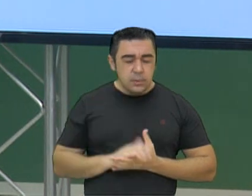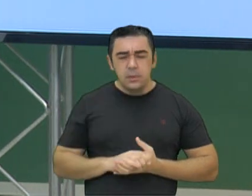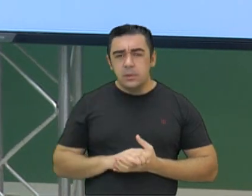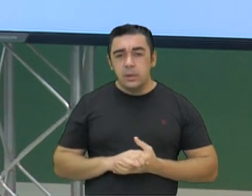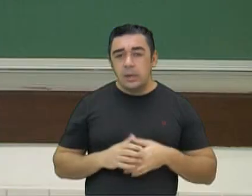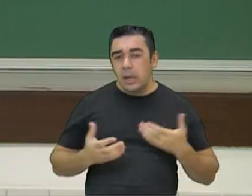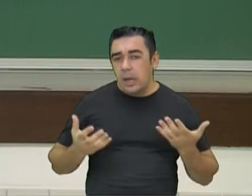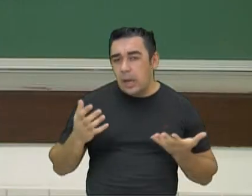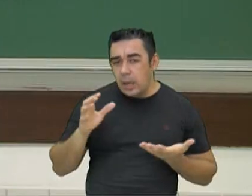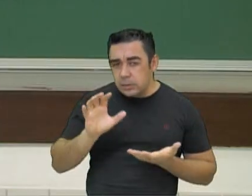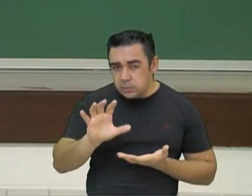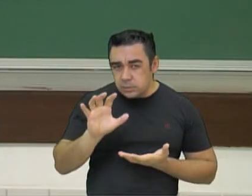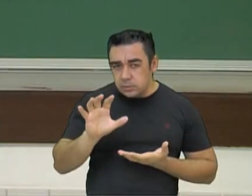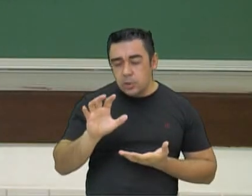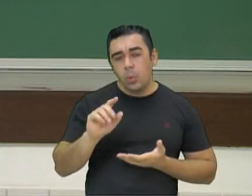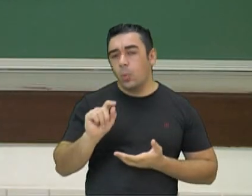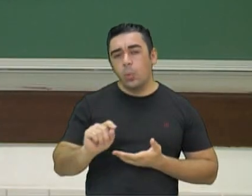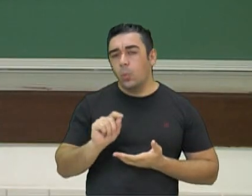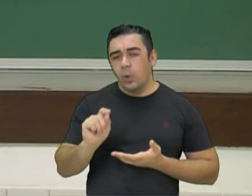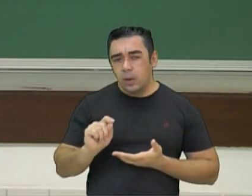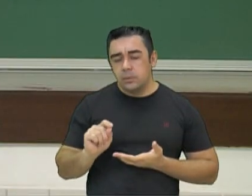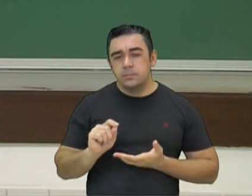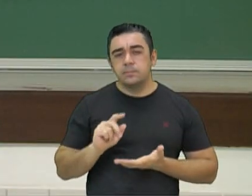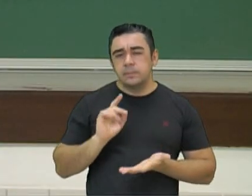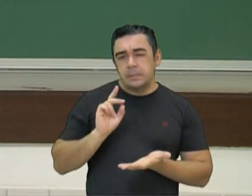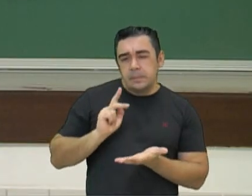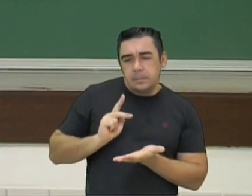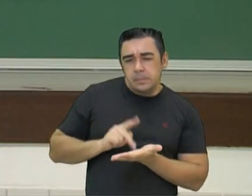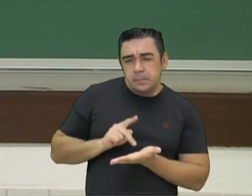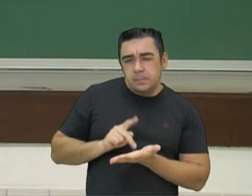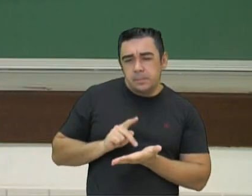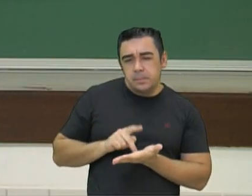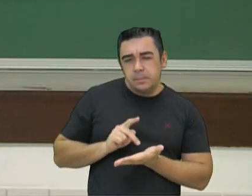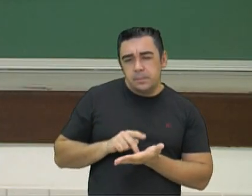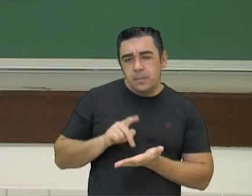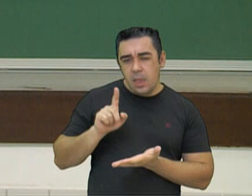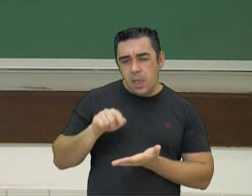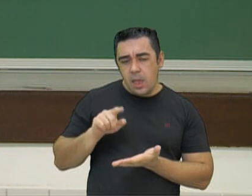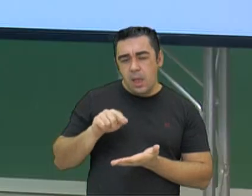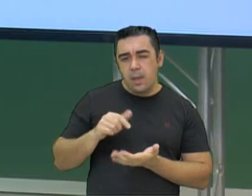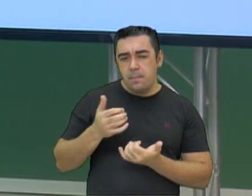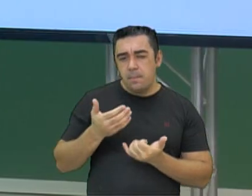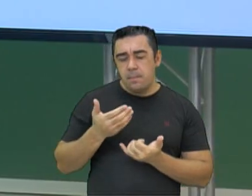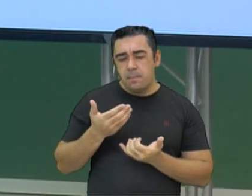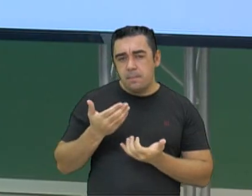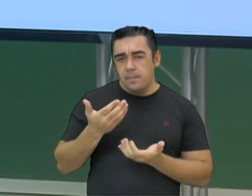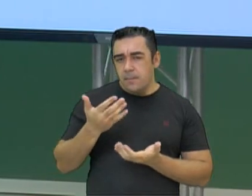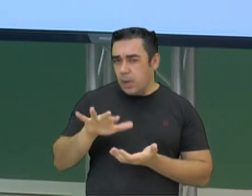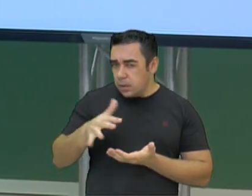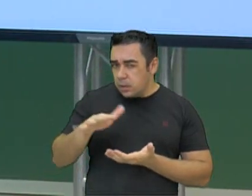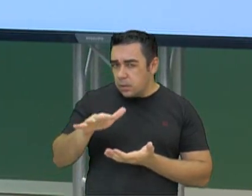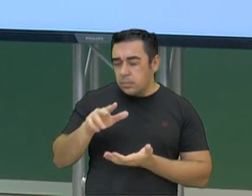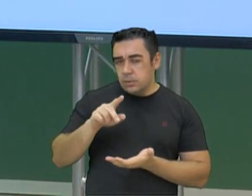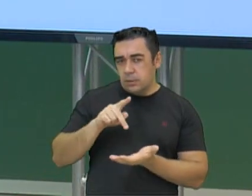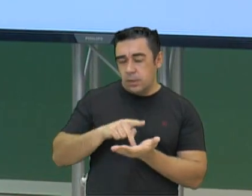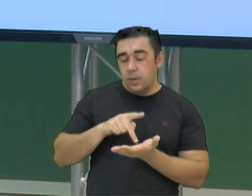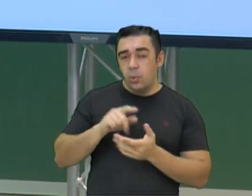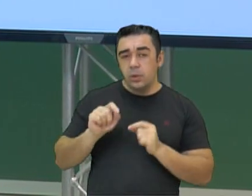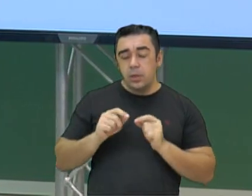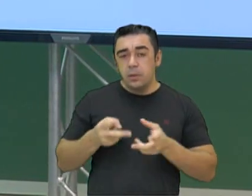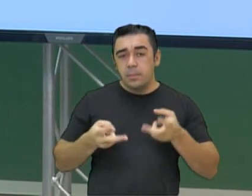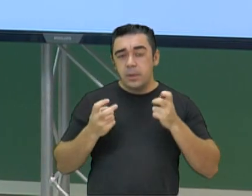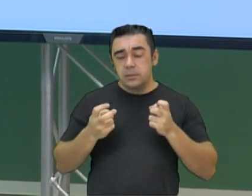Isso, pessoal, na verdade, é algo bem aproximado. Na realidade, né, as molas, a